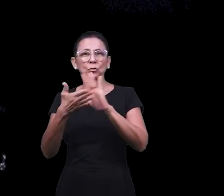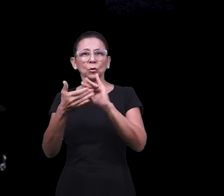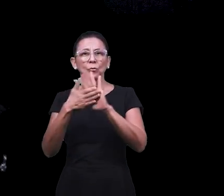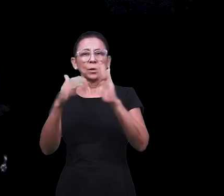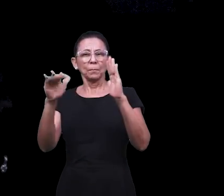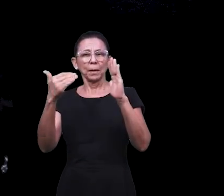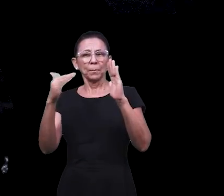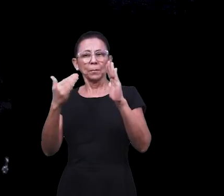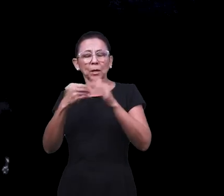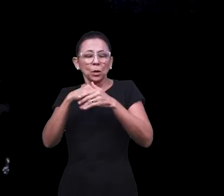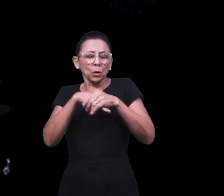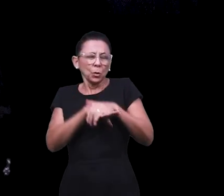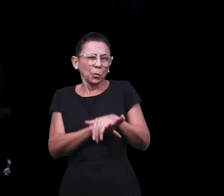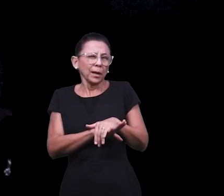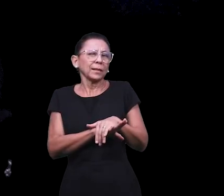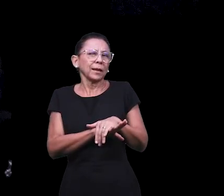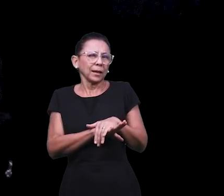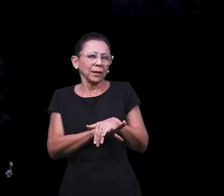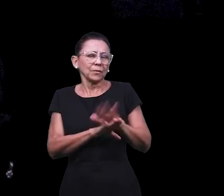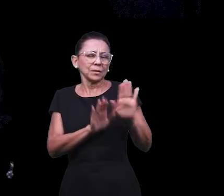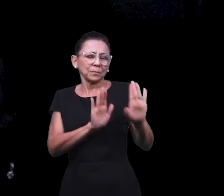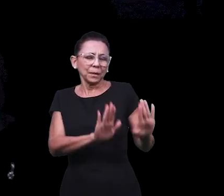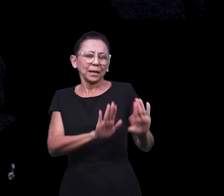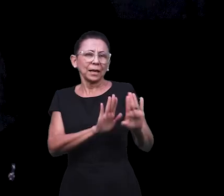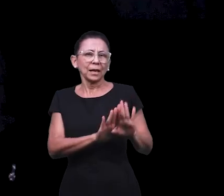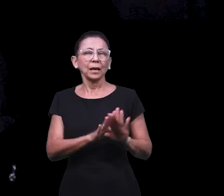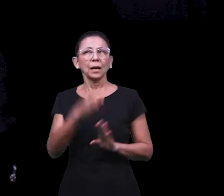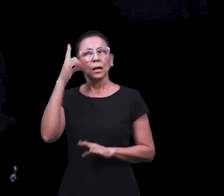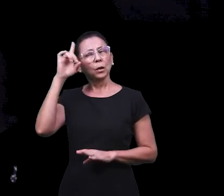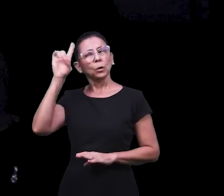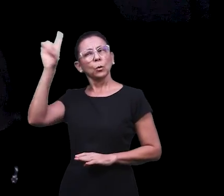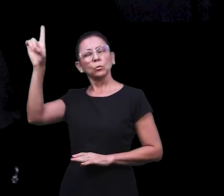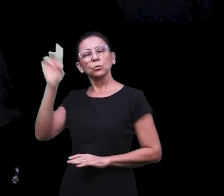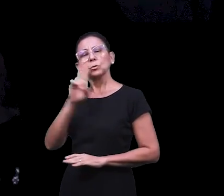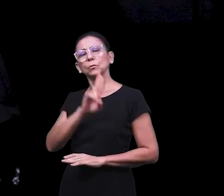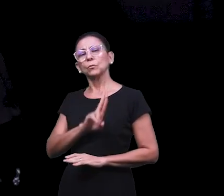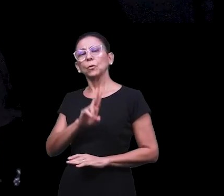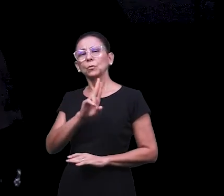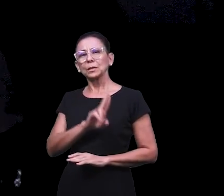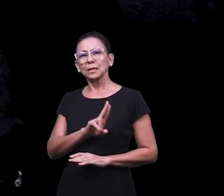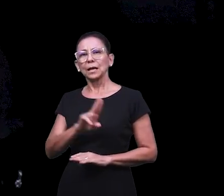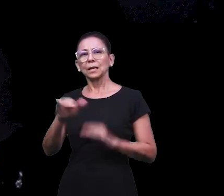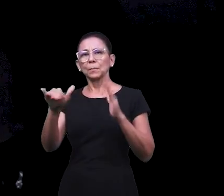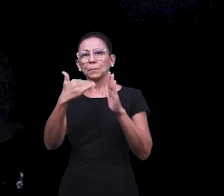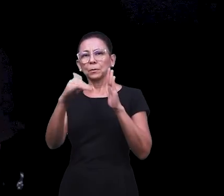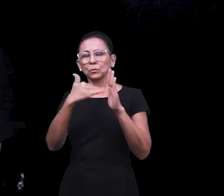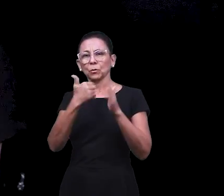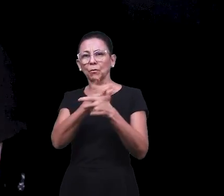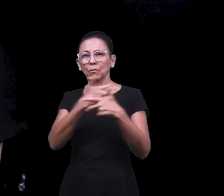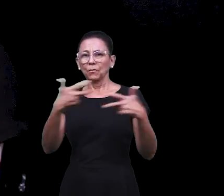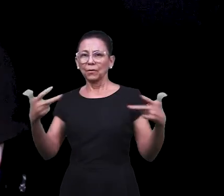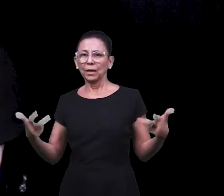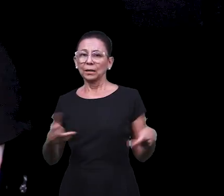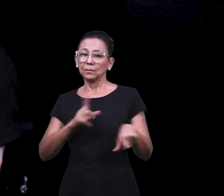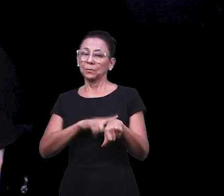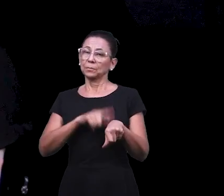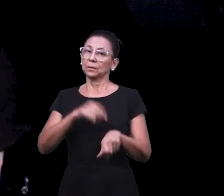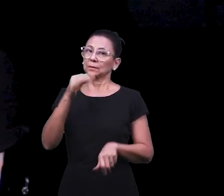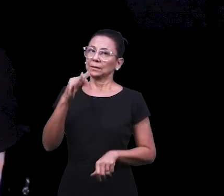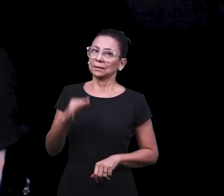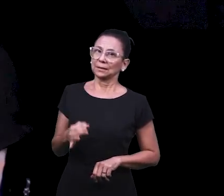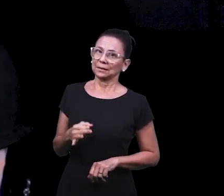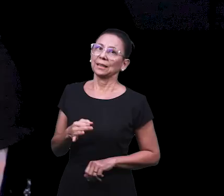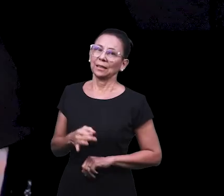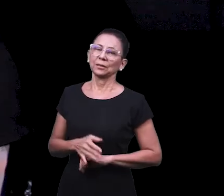todos e deixei em stand-by. Falei, um dia eu acho que vou usar algum deles, né? Existe um momento certo. Interessante que existe o